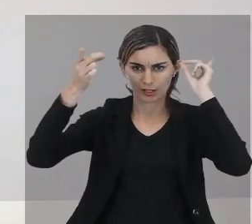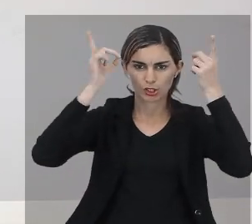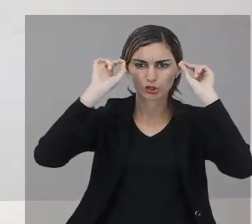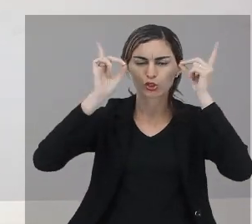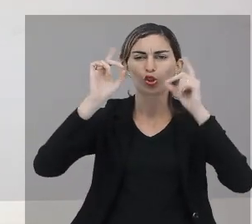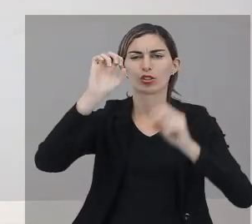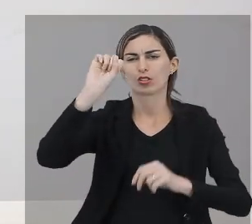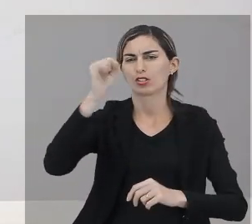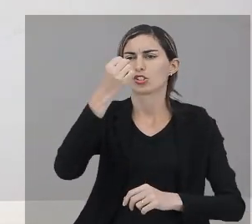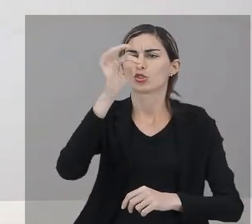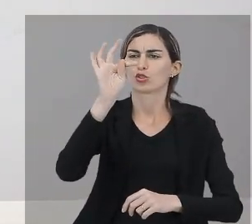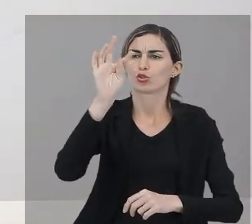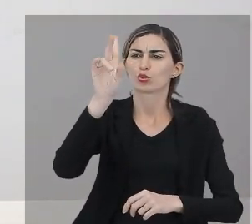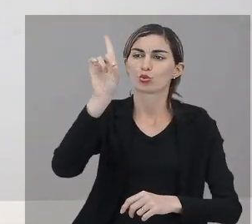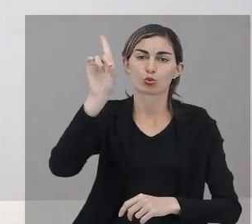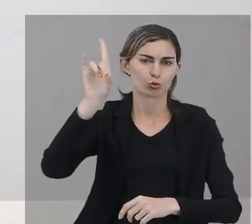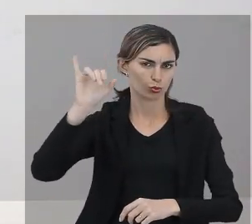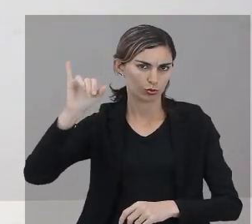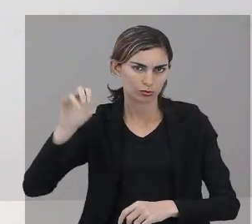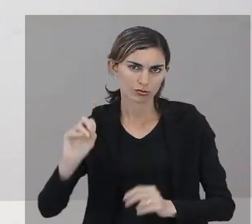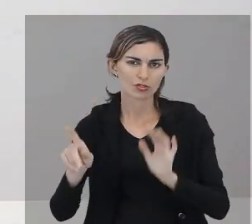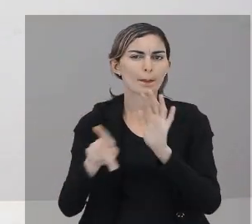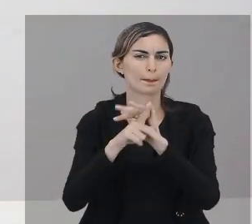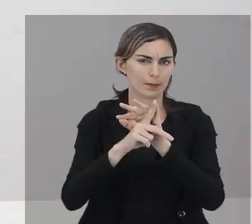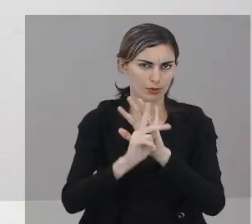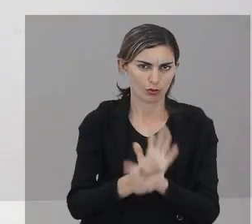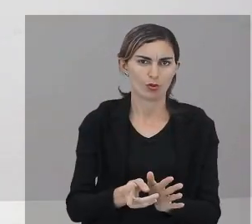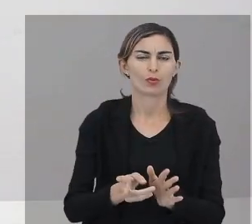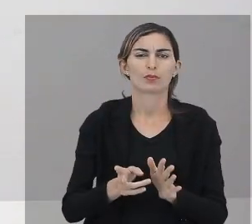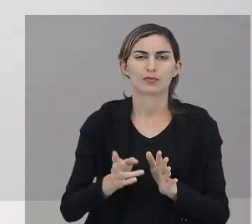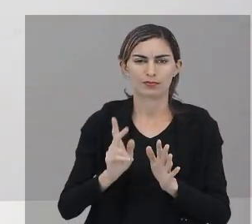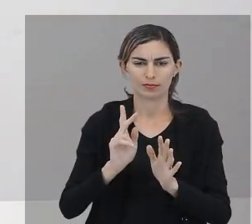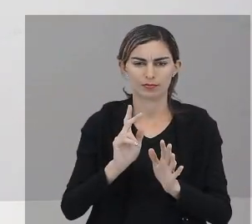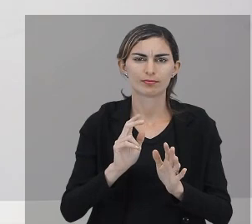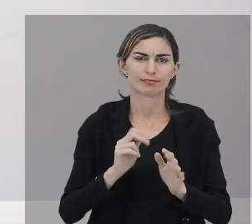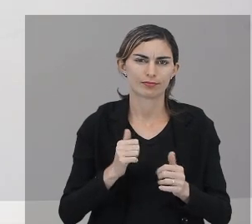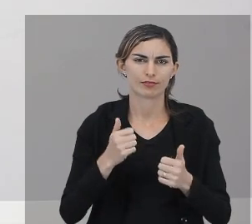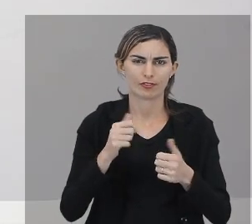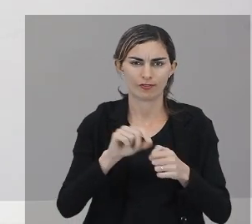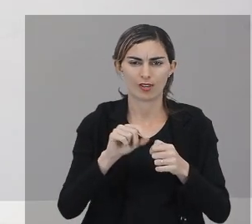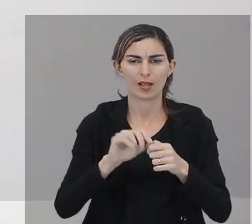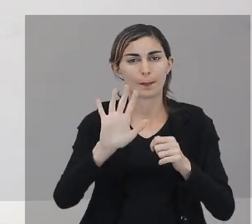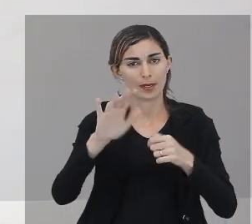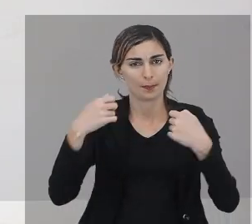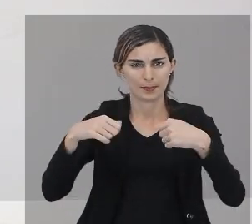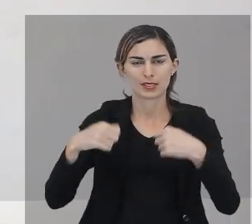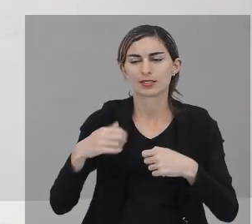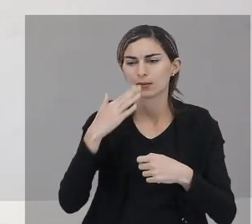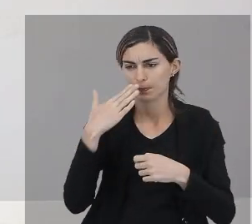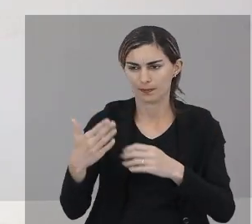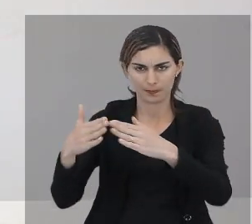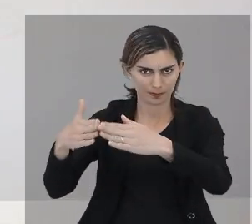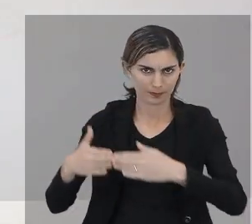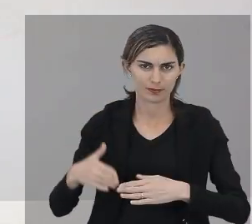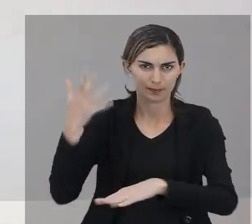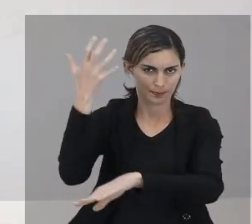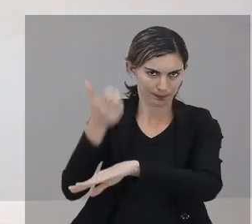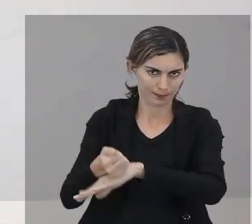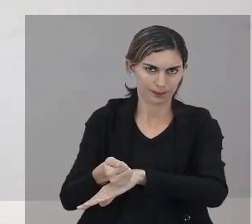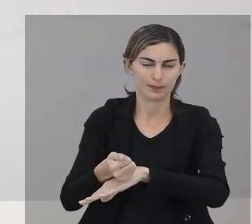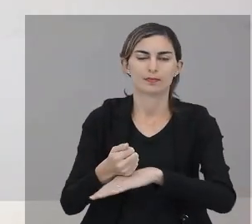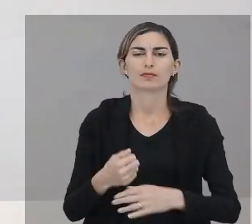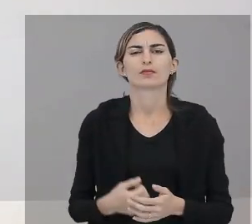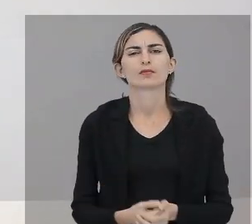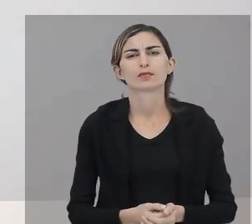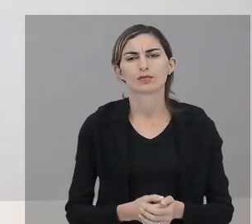Android Studio ele já faz isso automaticamente, mas é claro que você deve solicitar. O passo a passo para